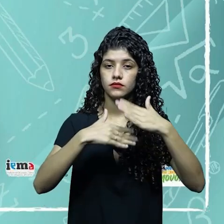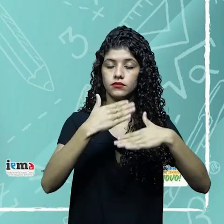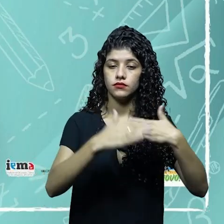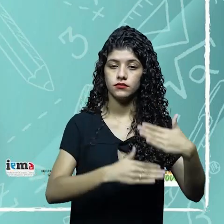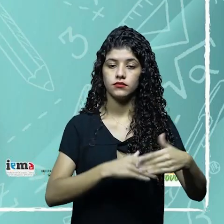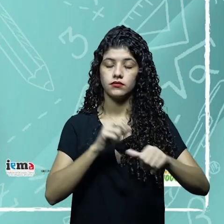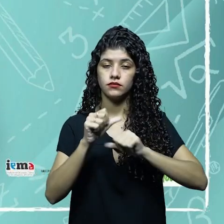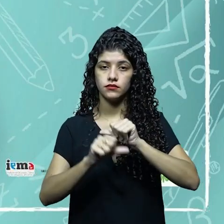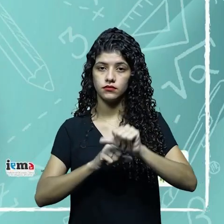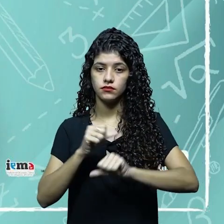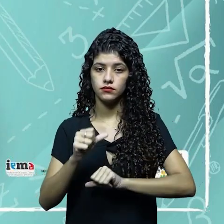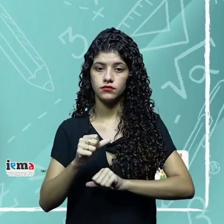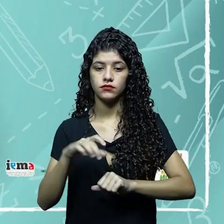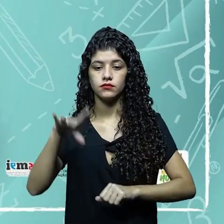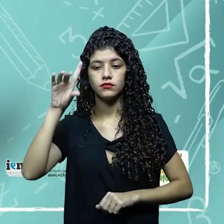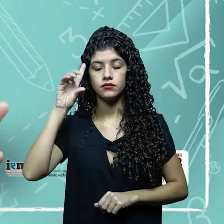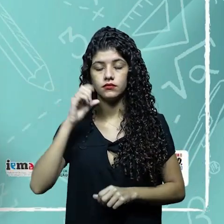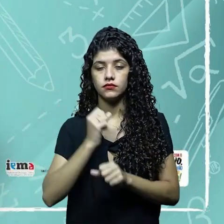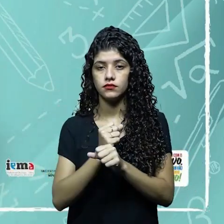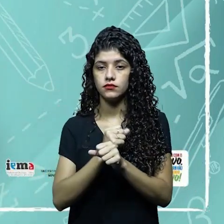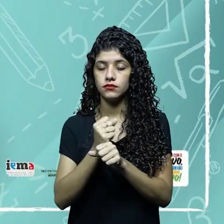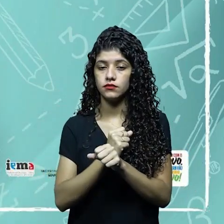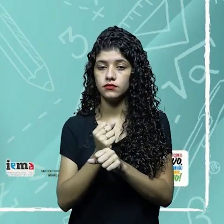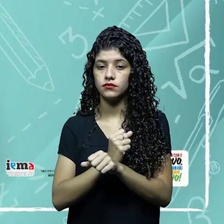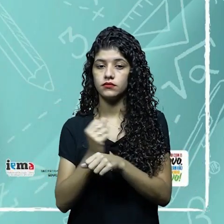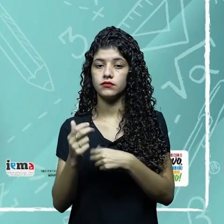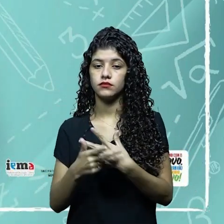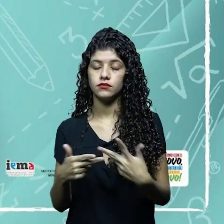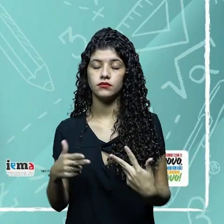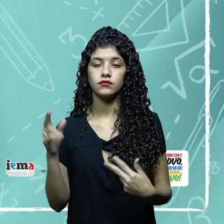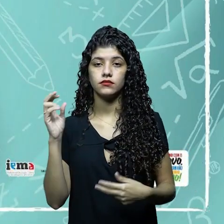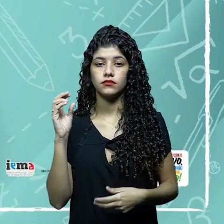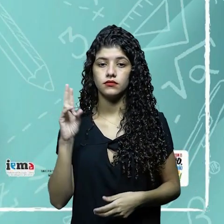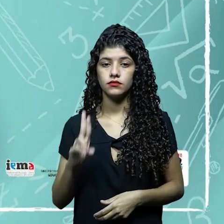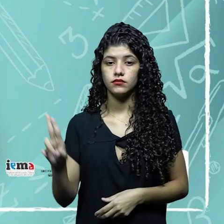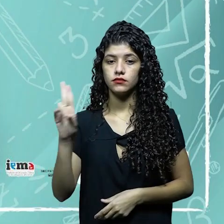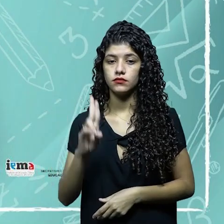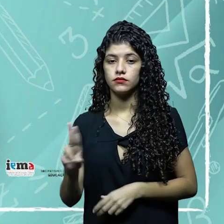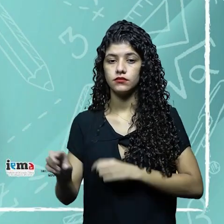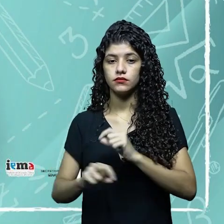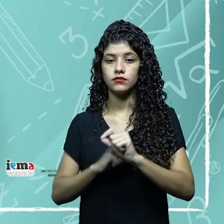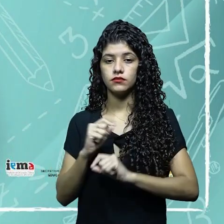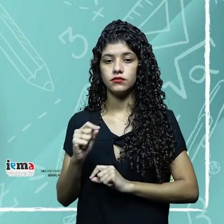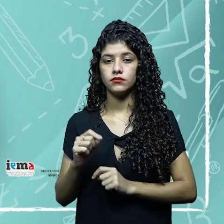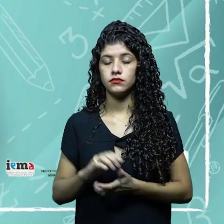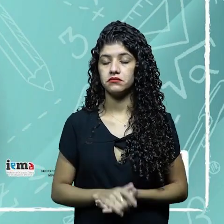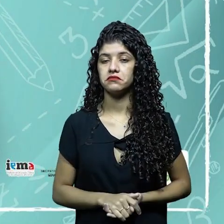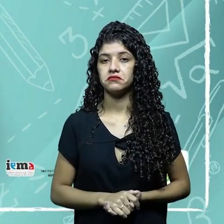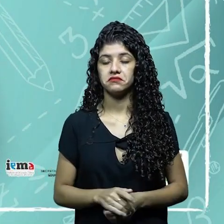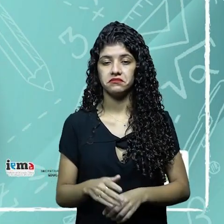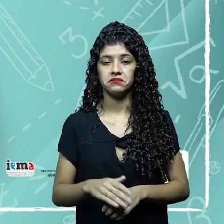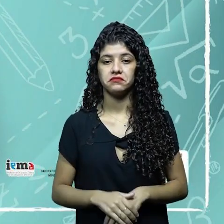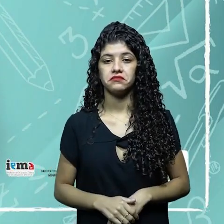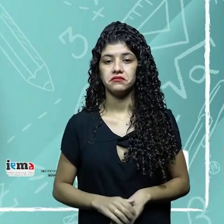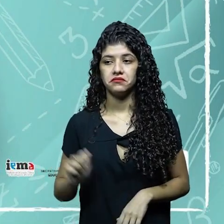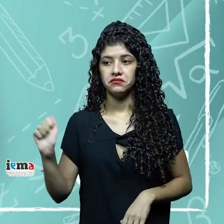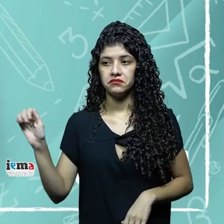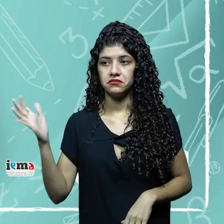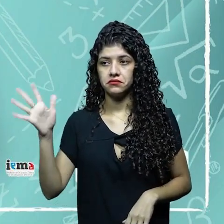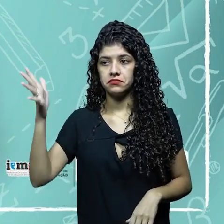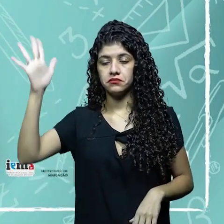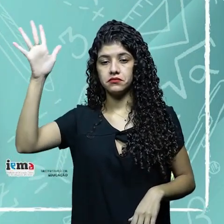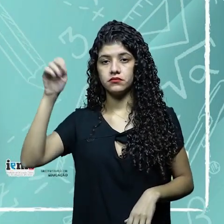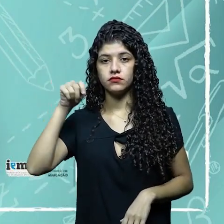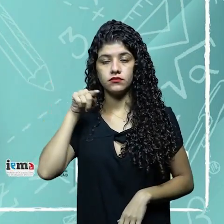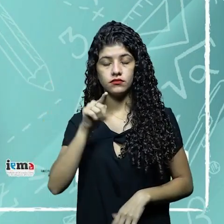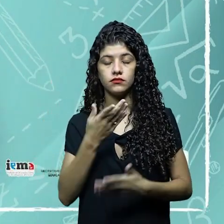a cada ano. Então, usufruir aí de um programa que é caríssimo, né? Como